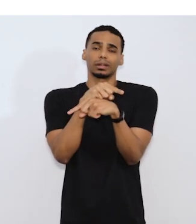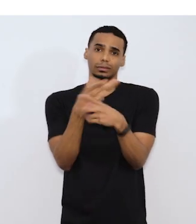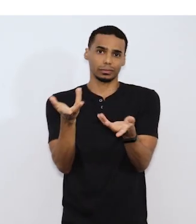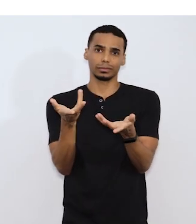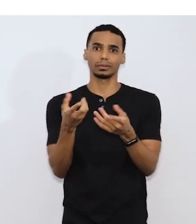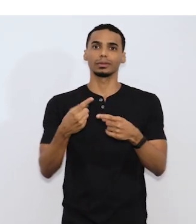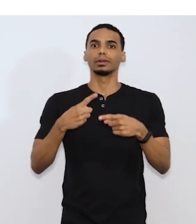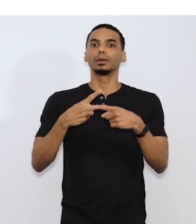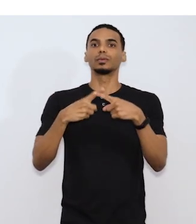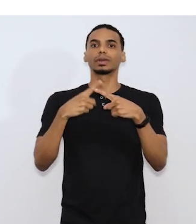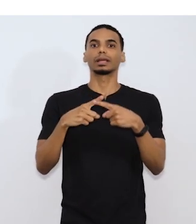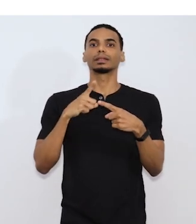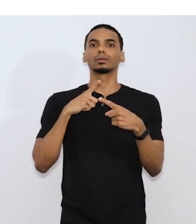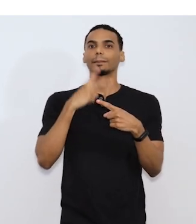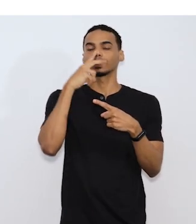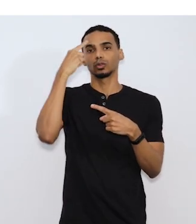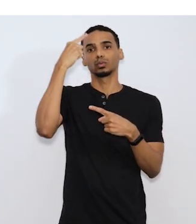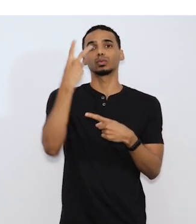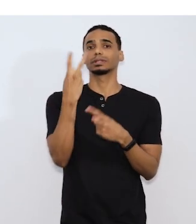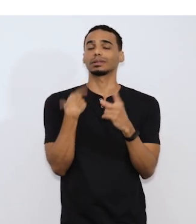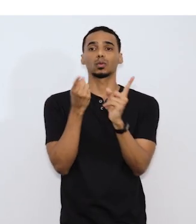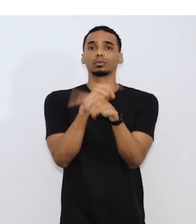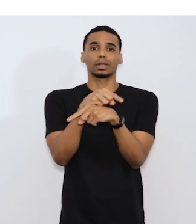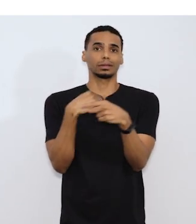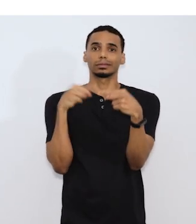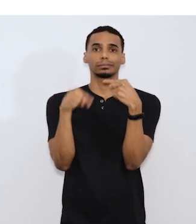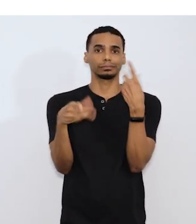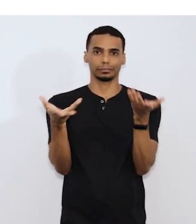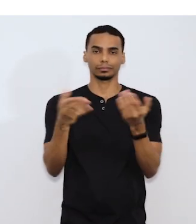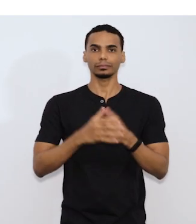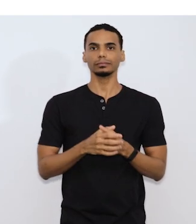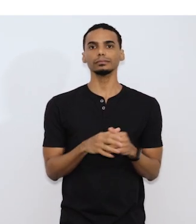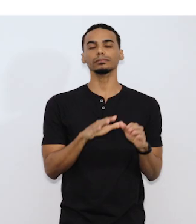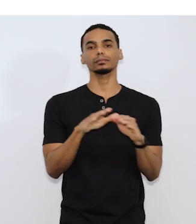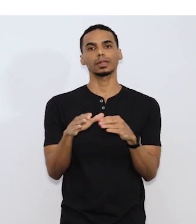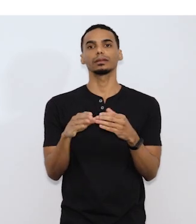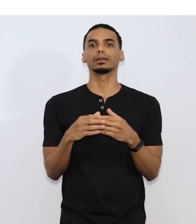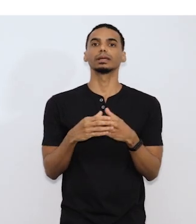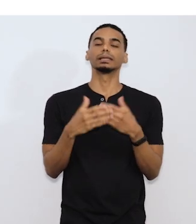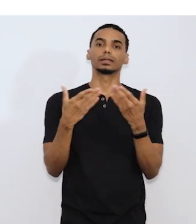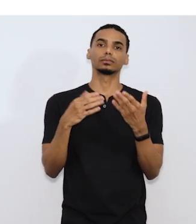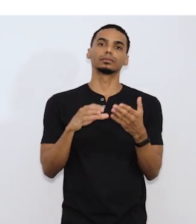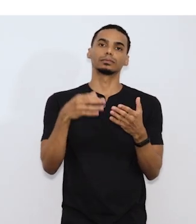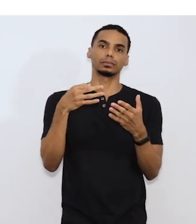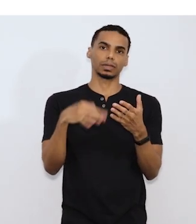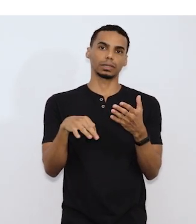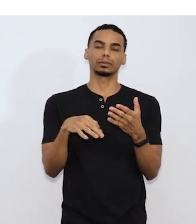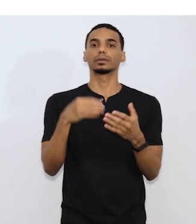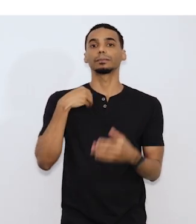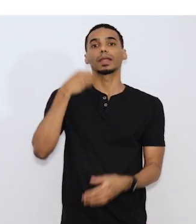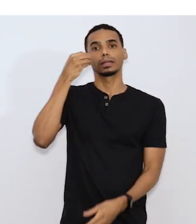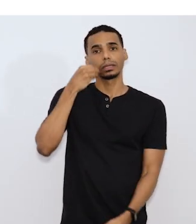oposição. Eu tenho aí duas ideias contrárias, duas ideias opostas. O lógico é dizer que você